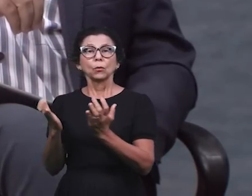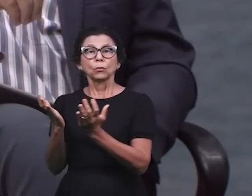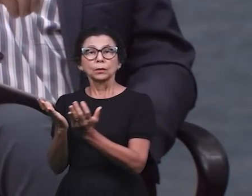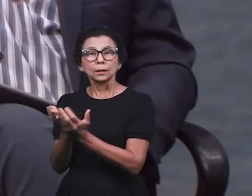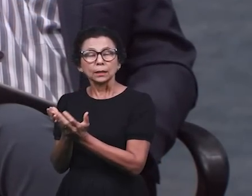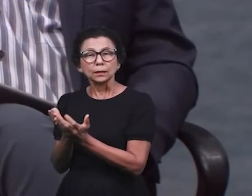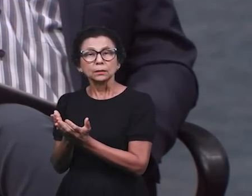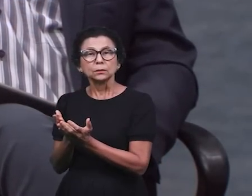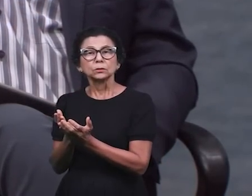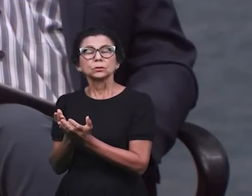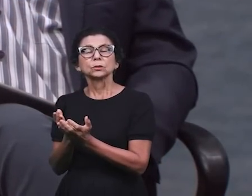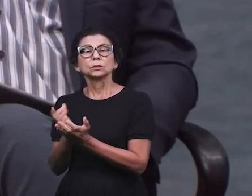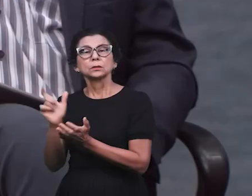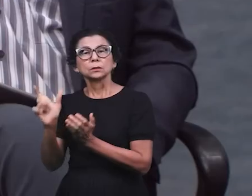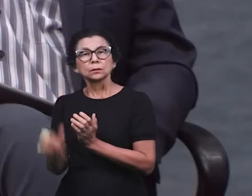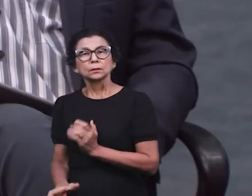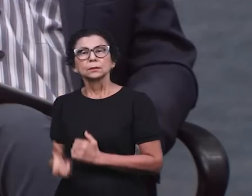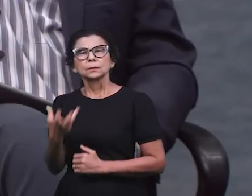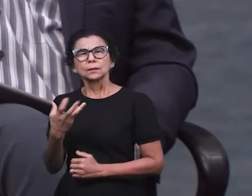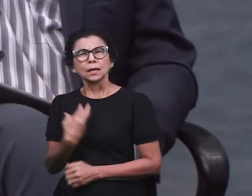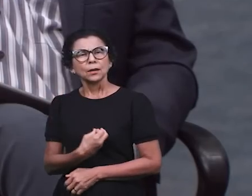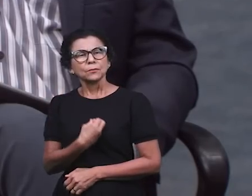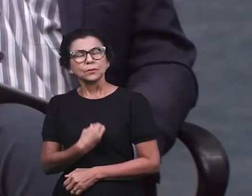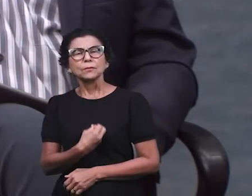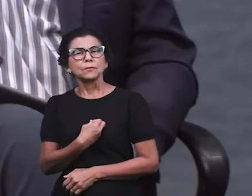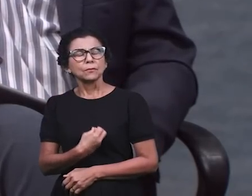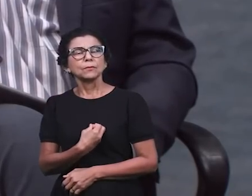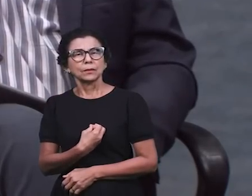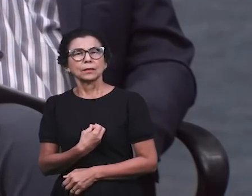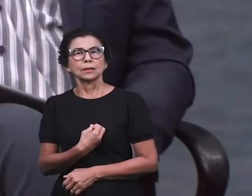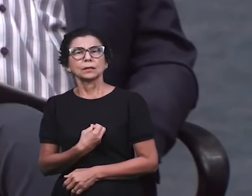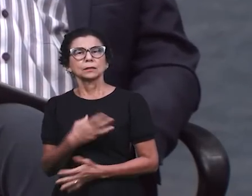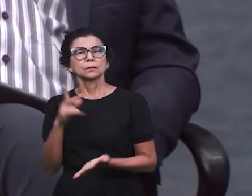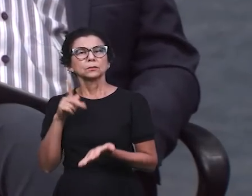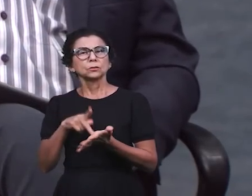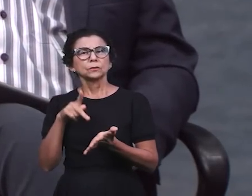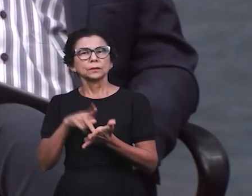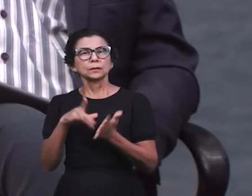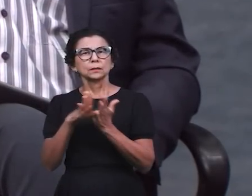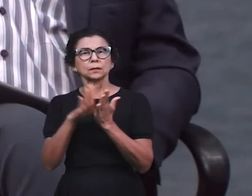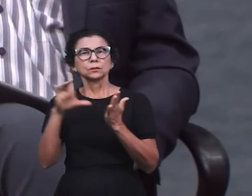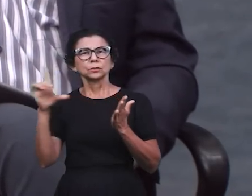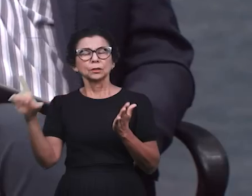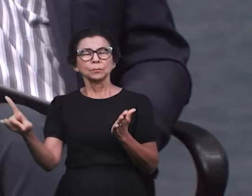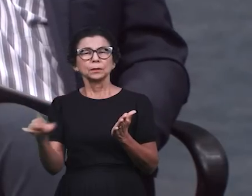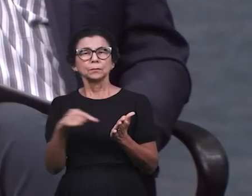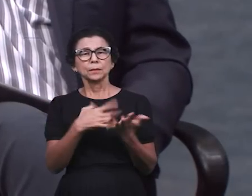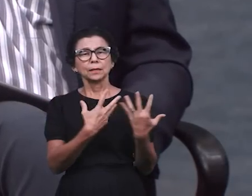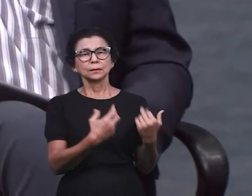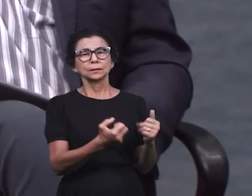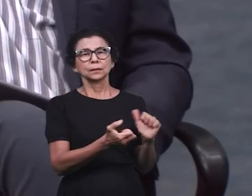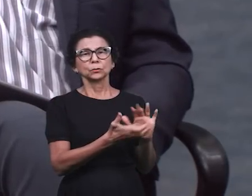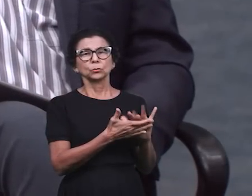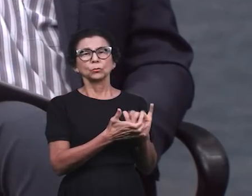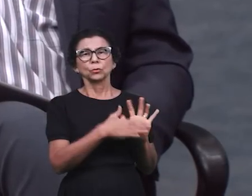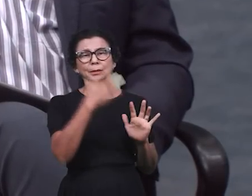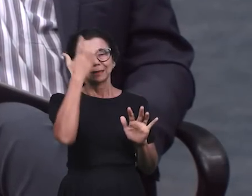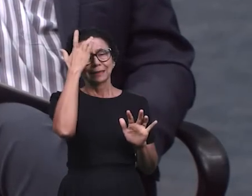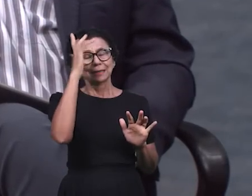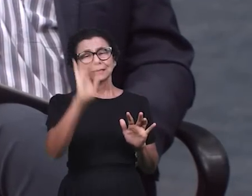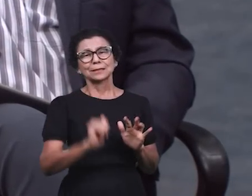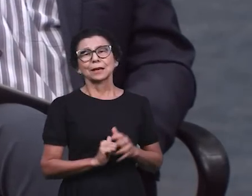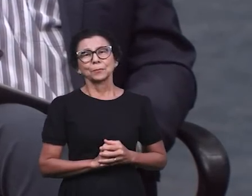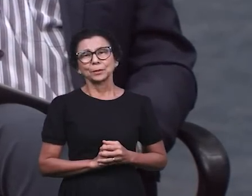doutrina bíblica, a aceitar, a se conformar com alguma coisa que fere a doutrina. Então isso é um